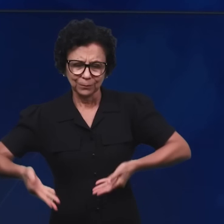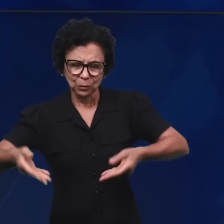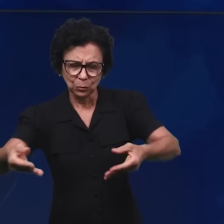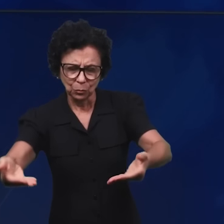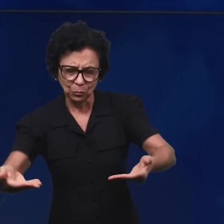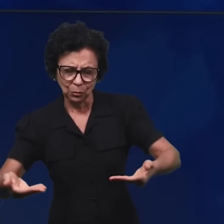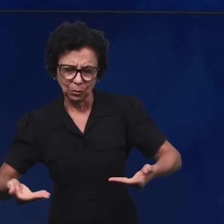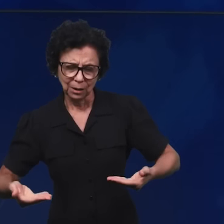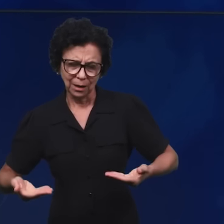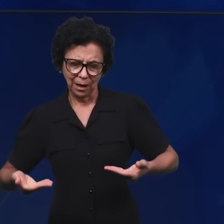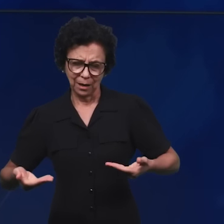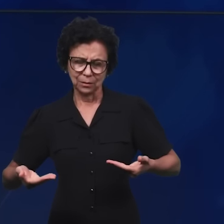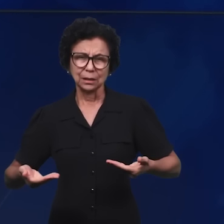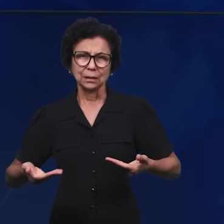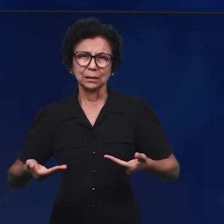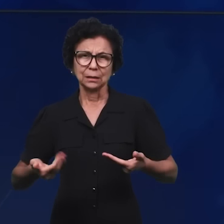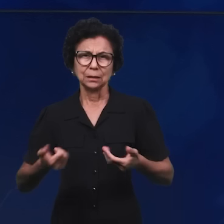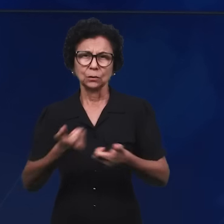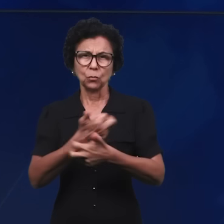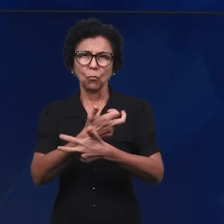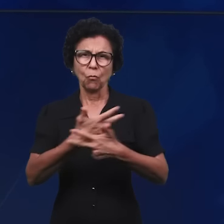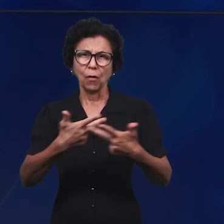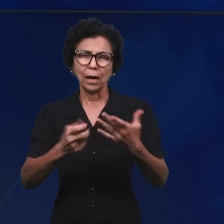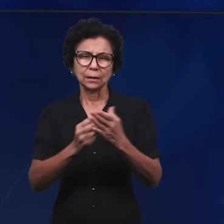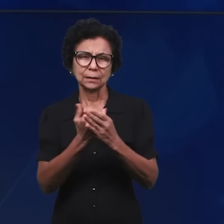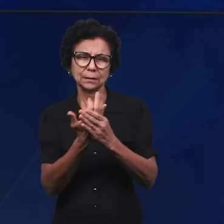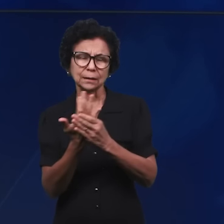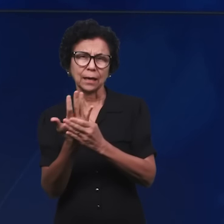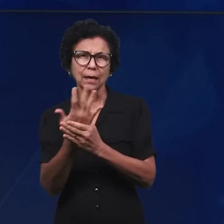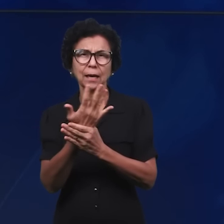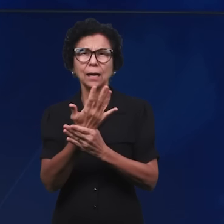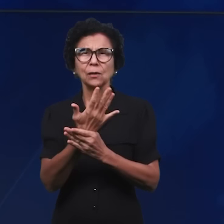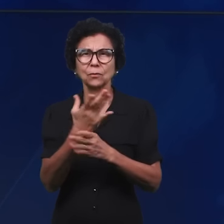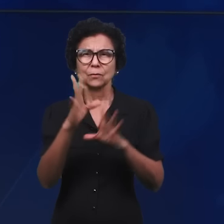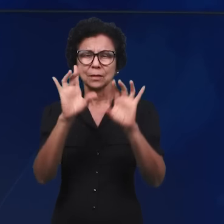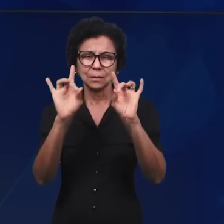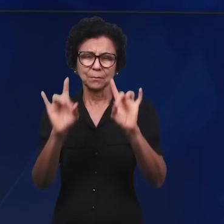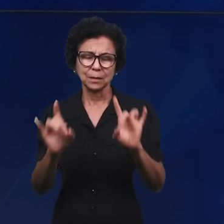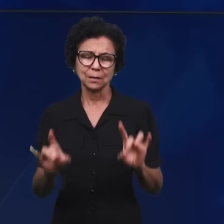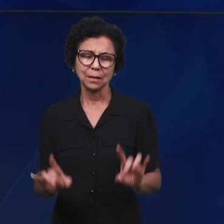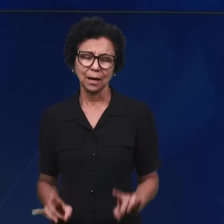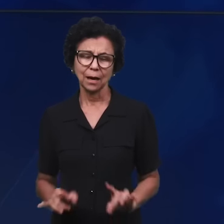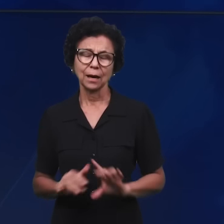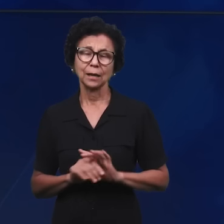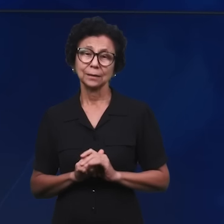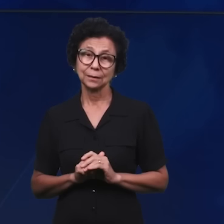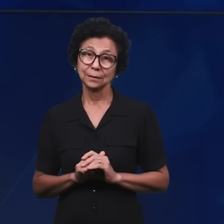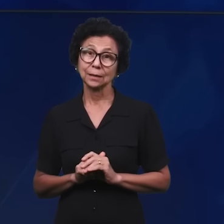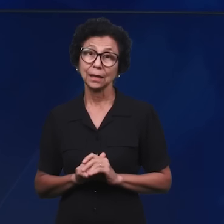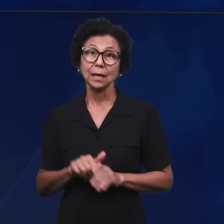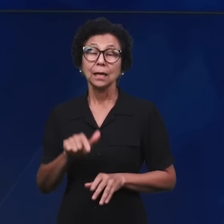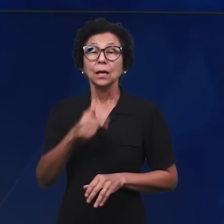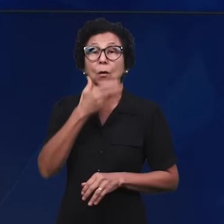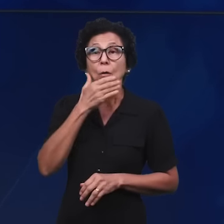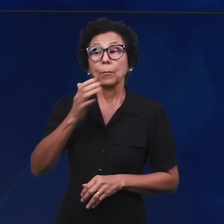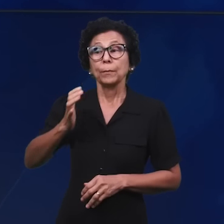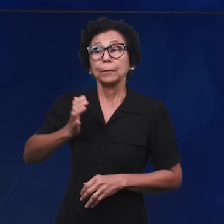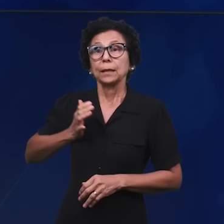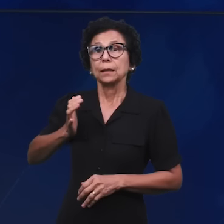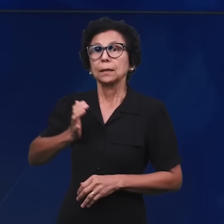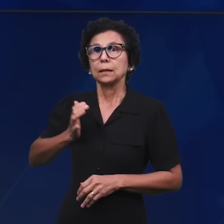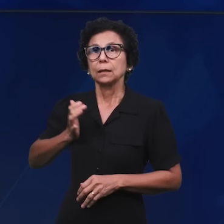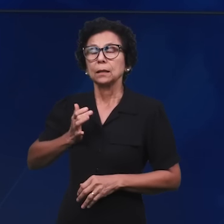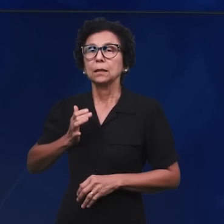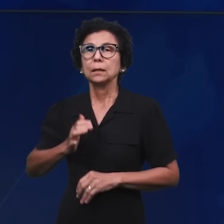poderoso, José de Arimateia, ele tinha uma sepultura cavada numa